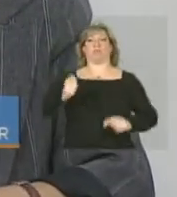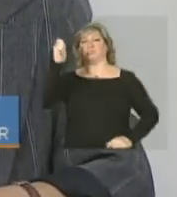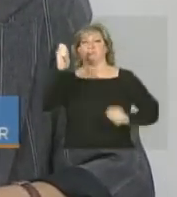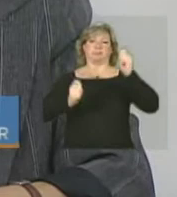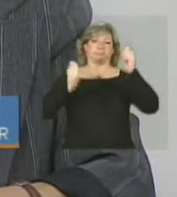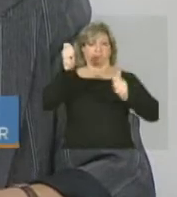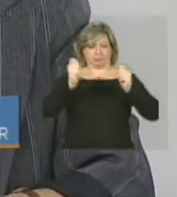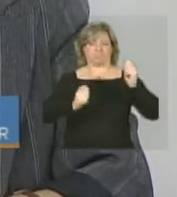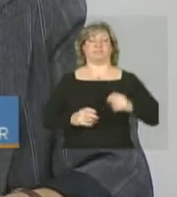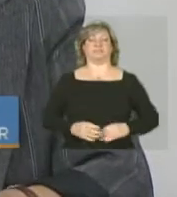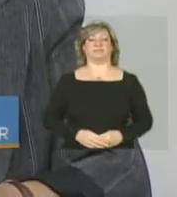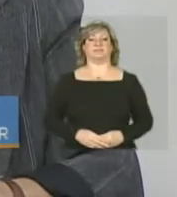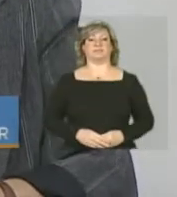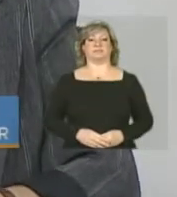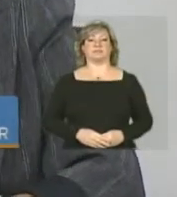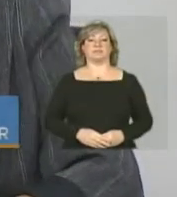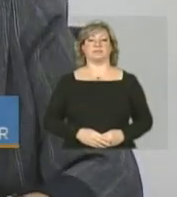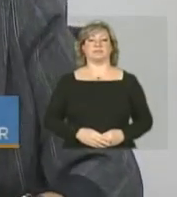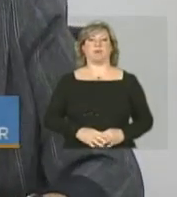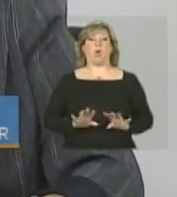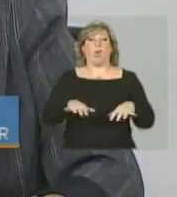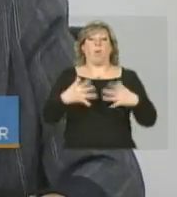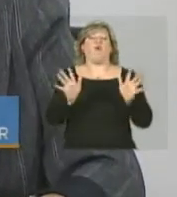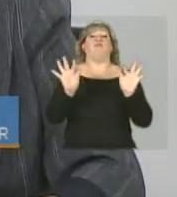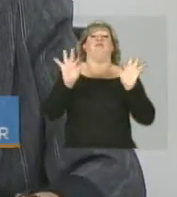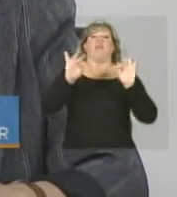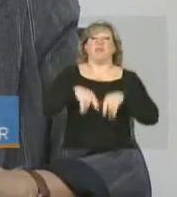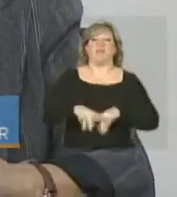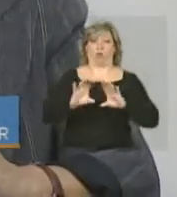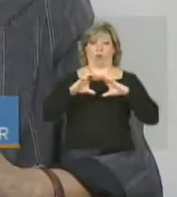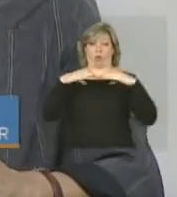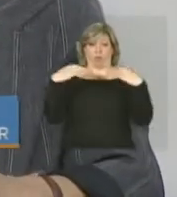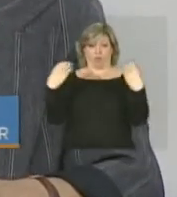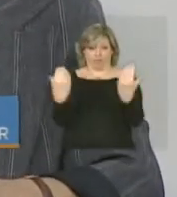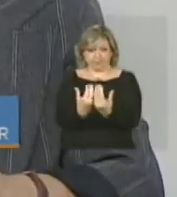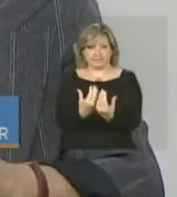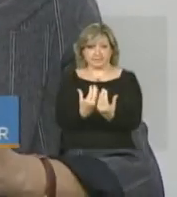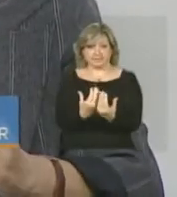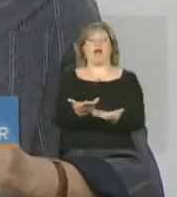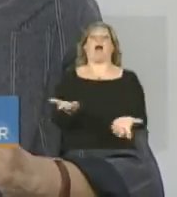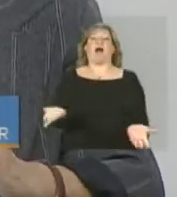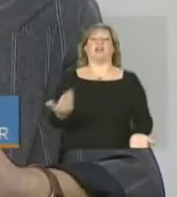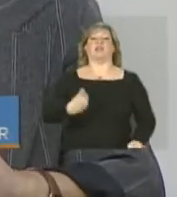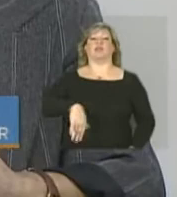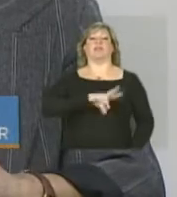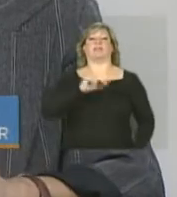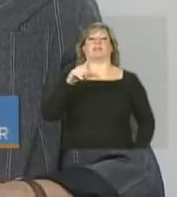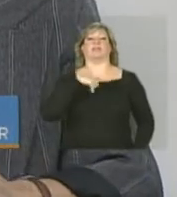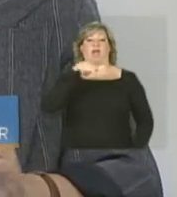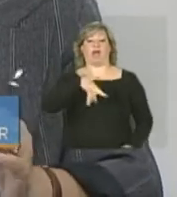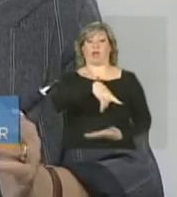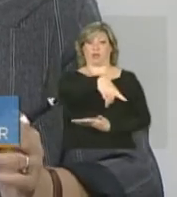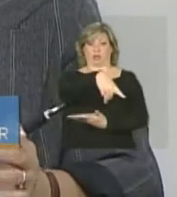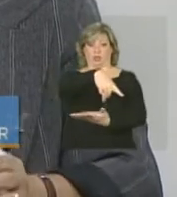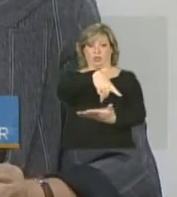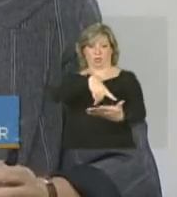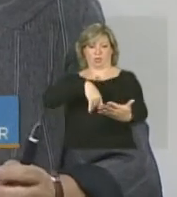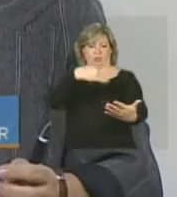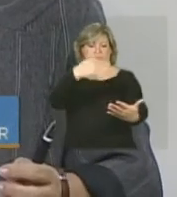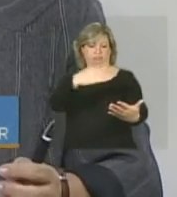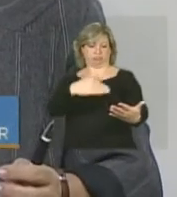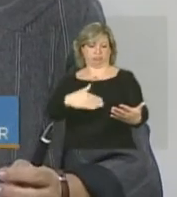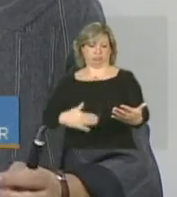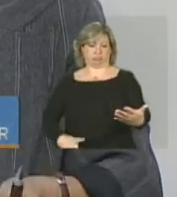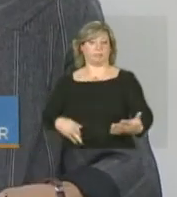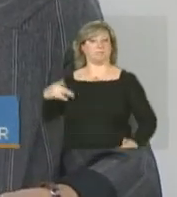ponto. Ao final da conferência, nós teremos, então, este documento sob a forma de uma